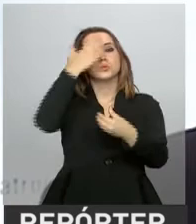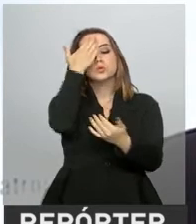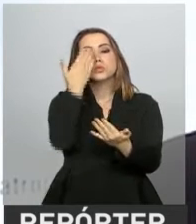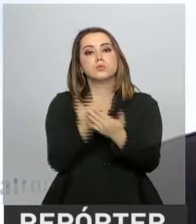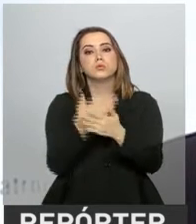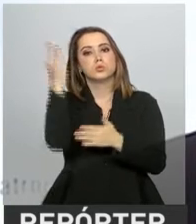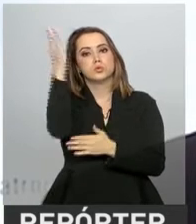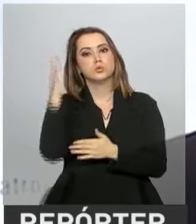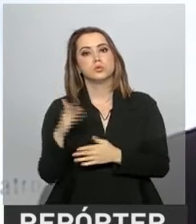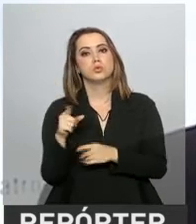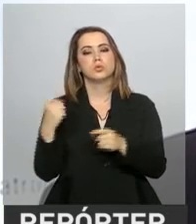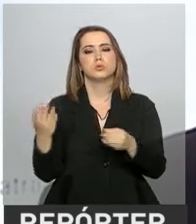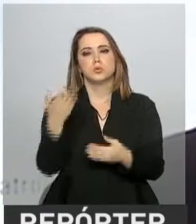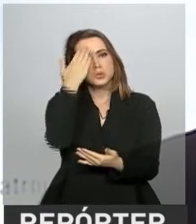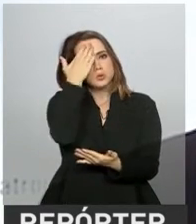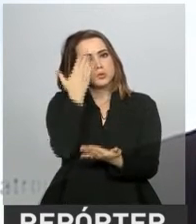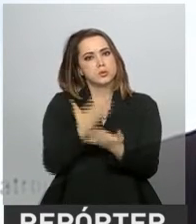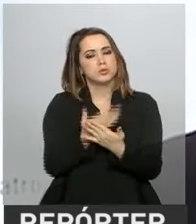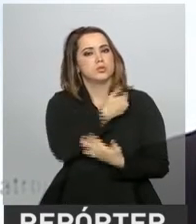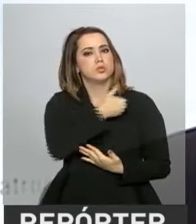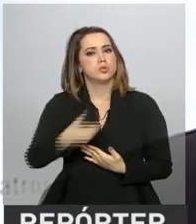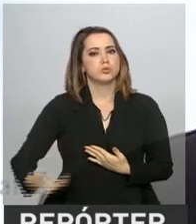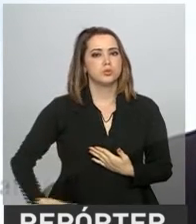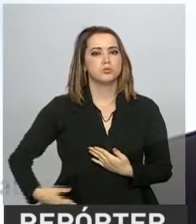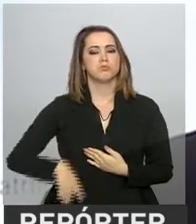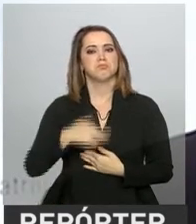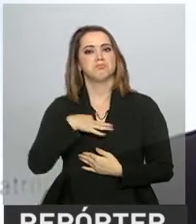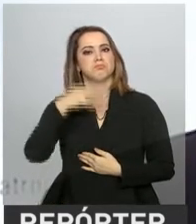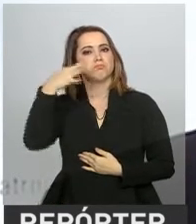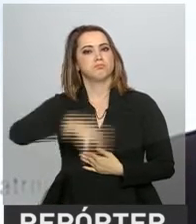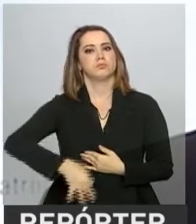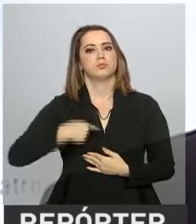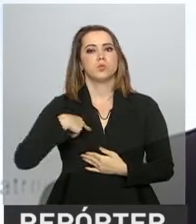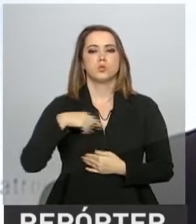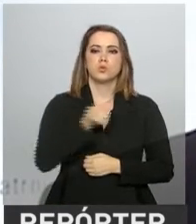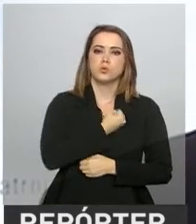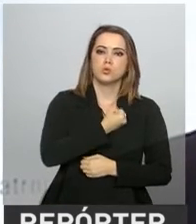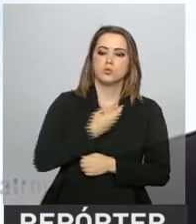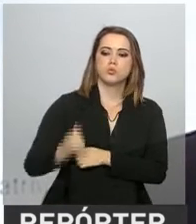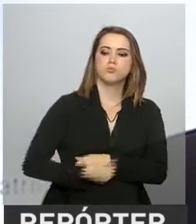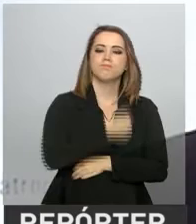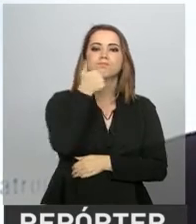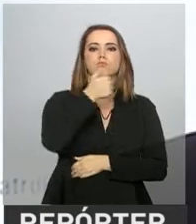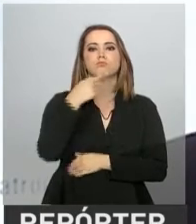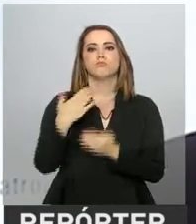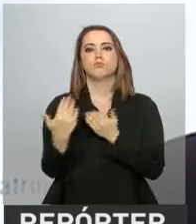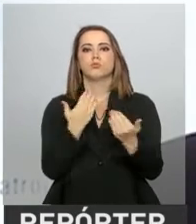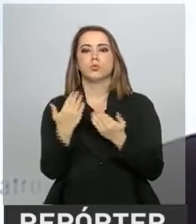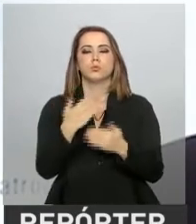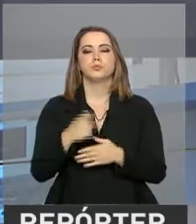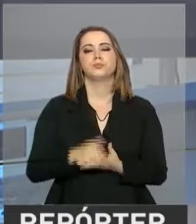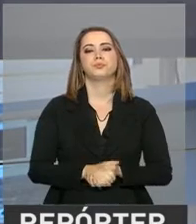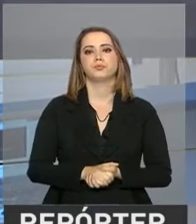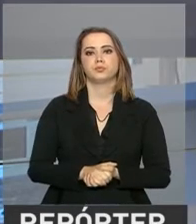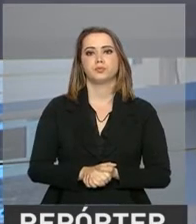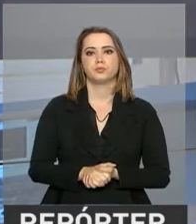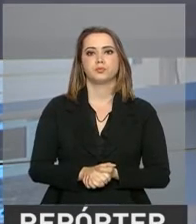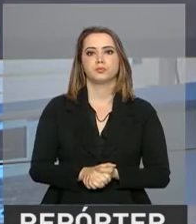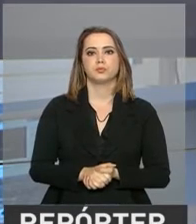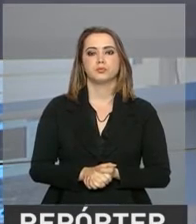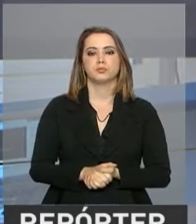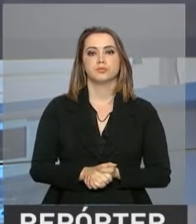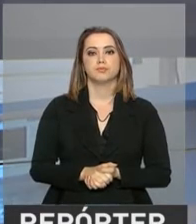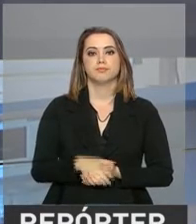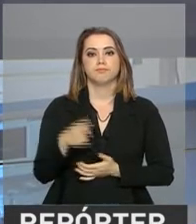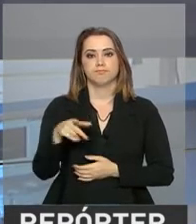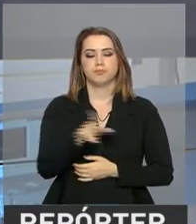Brasil, confia no governo e tenho certeza que os números serão melhores ainda do que as projeções que estão sendo apontadas.